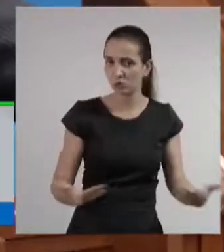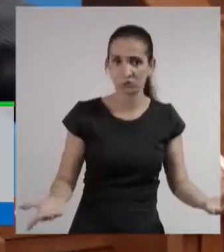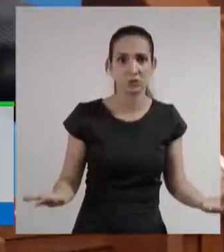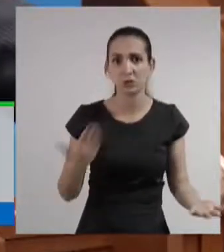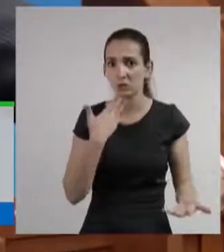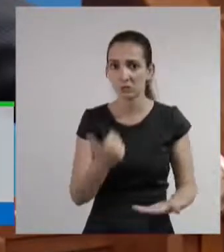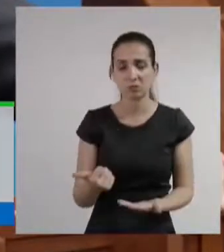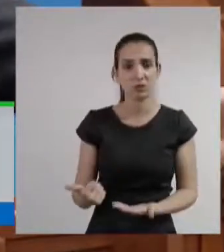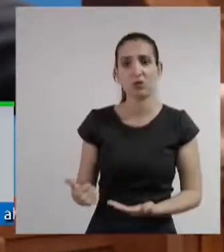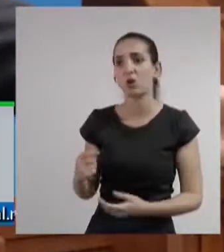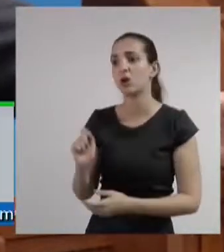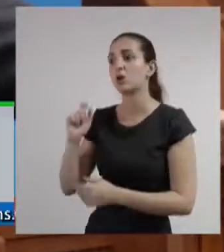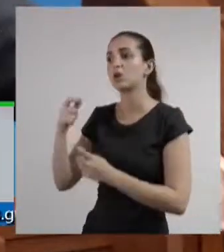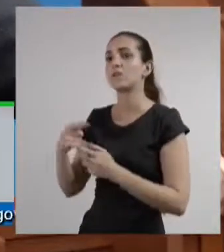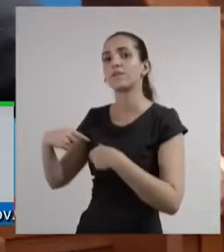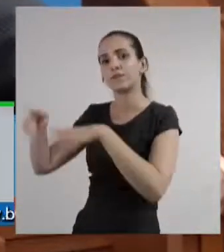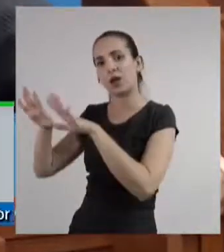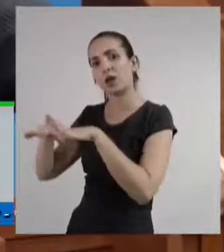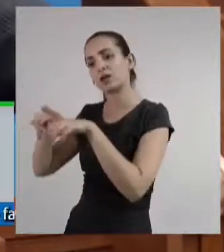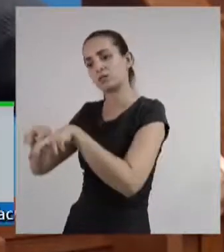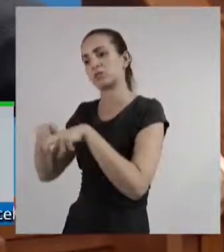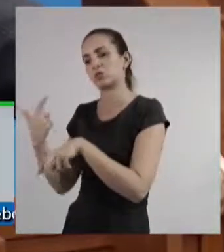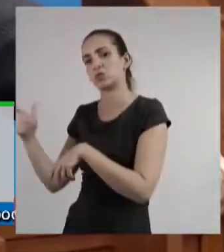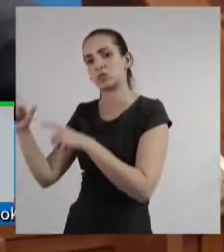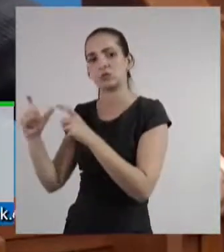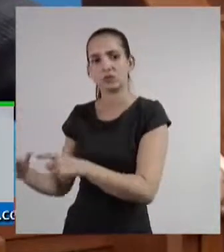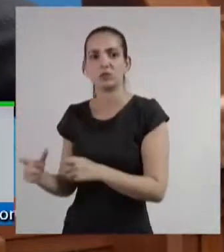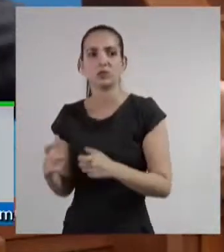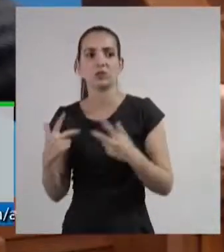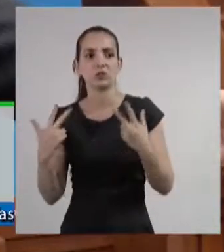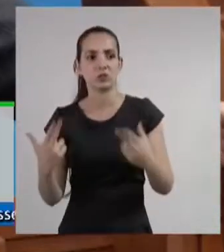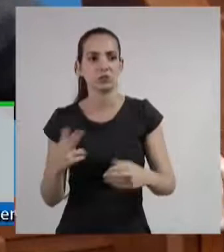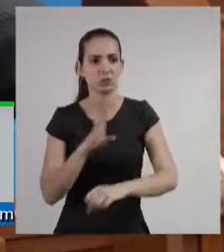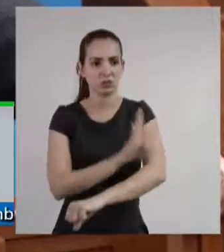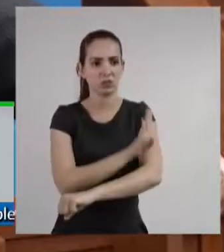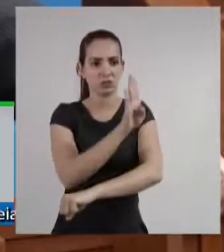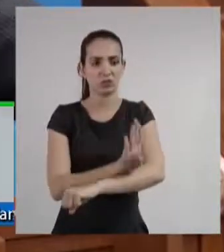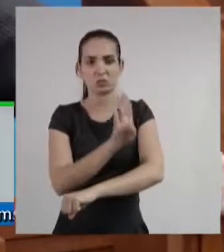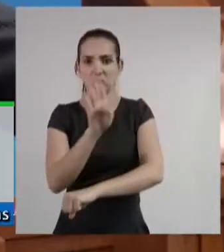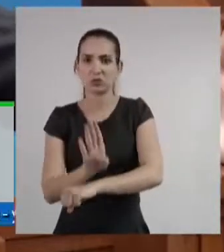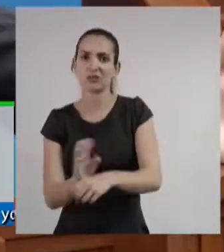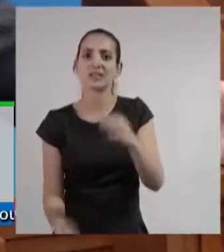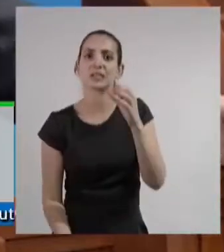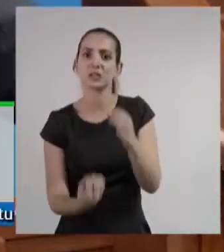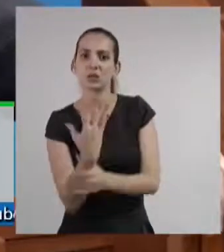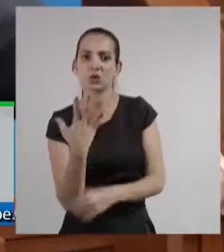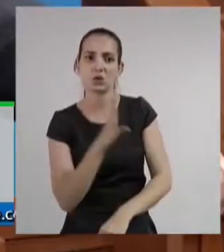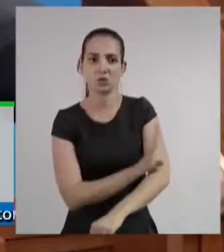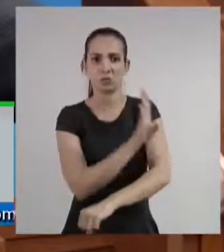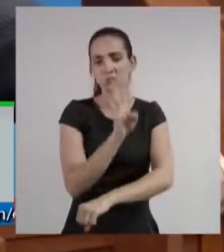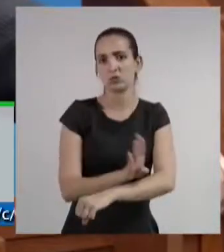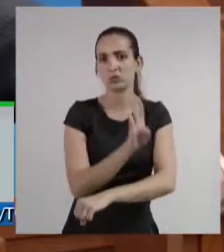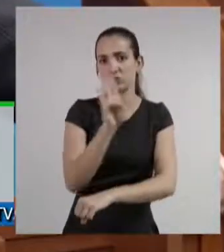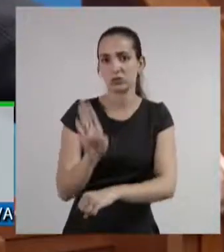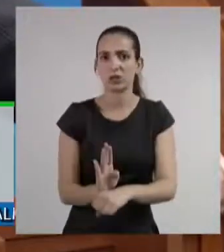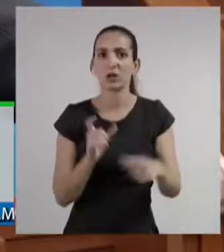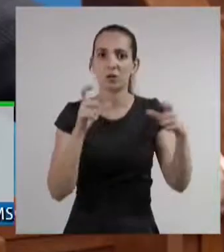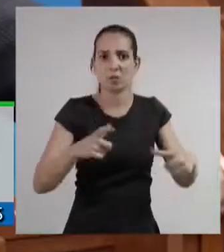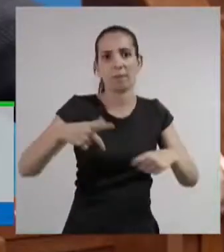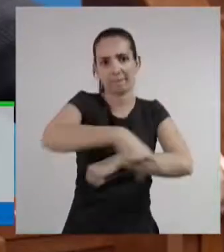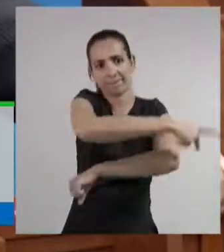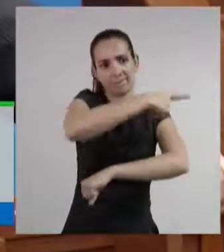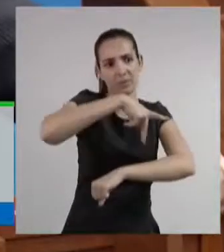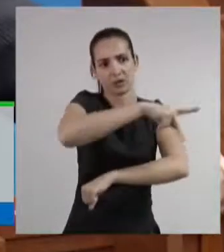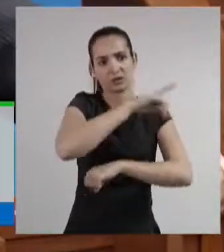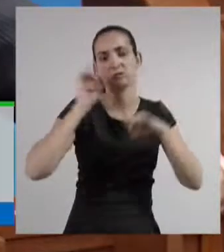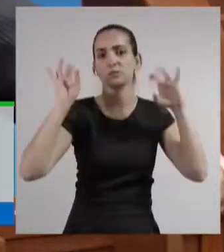de presidente e desapropriou o Parque da Bodoquena, criou o Parque da Bodoquena. Até ontem não